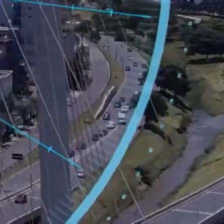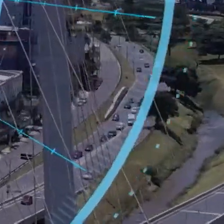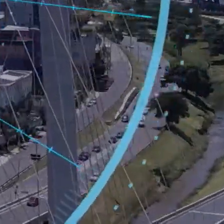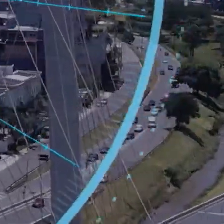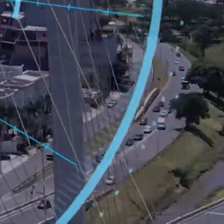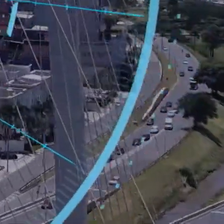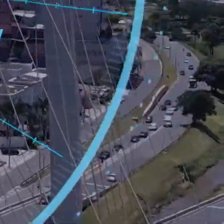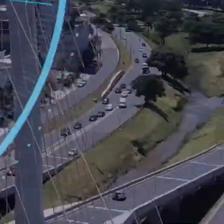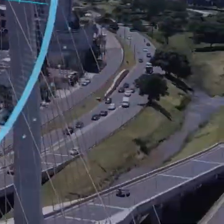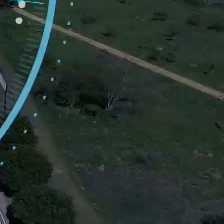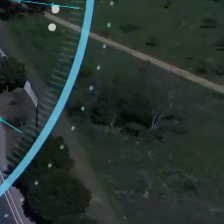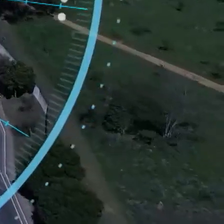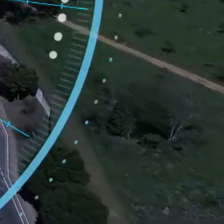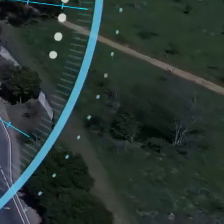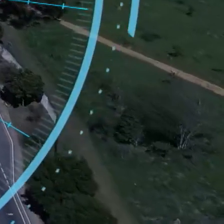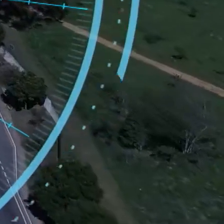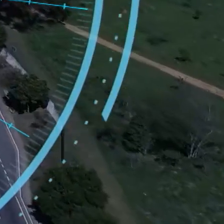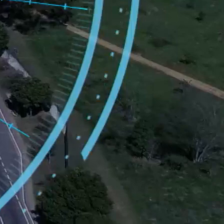Se